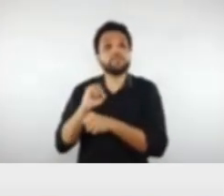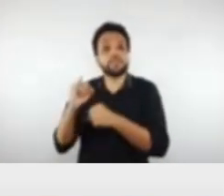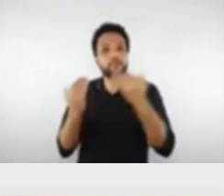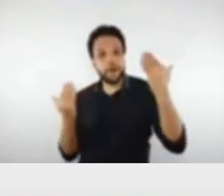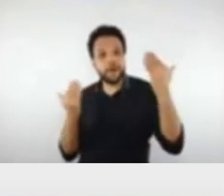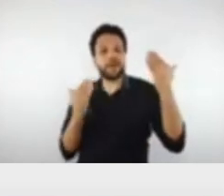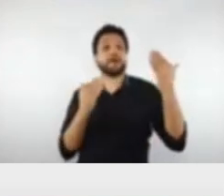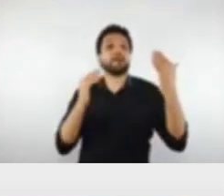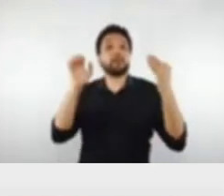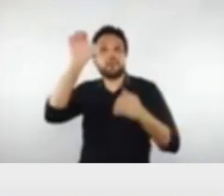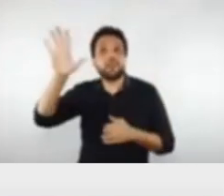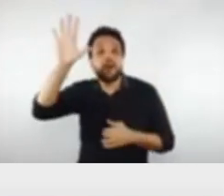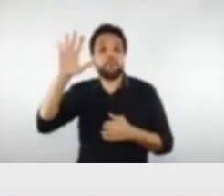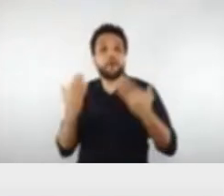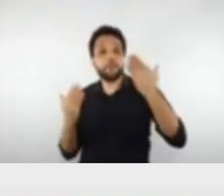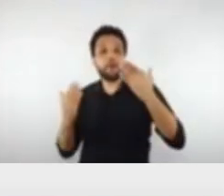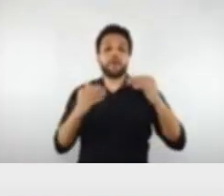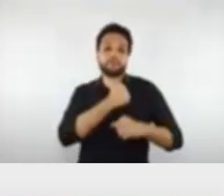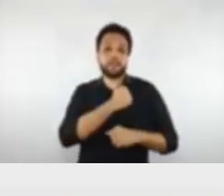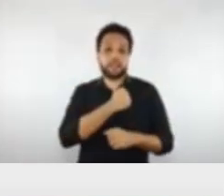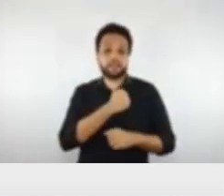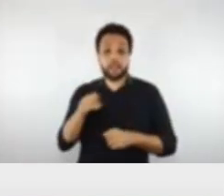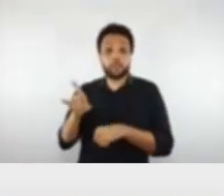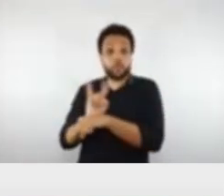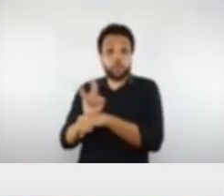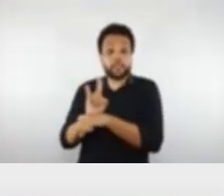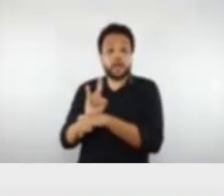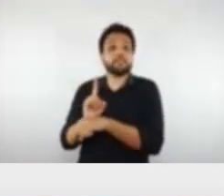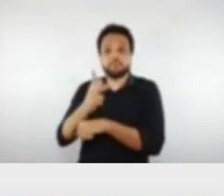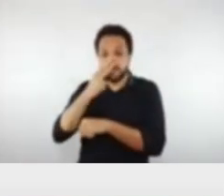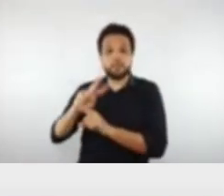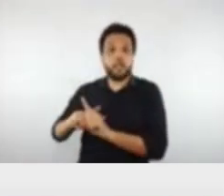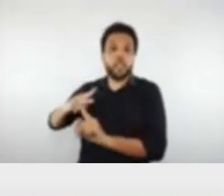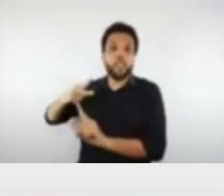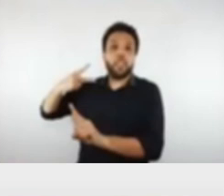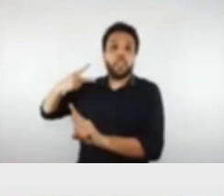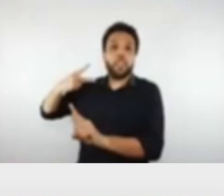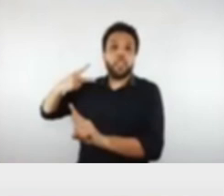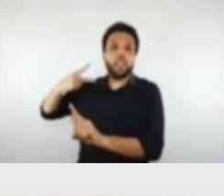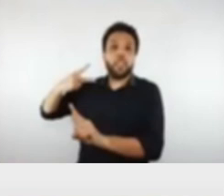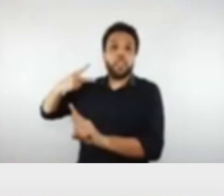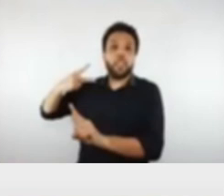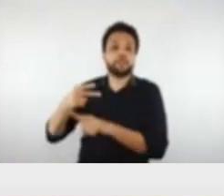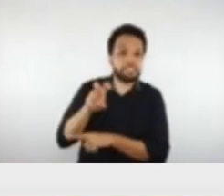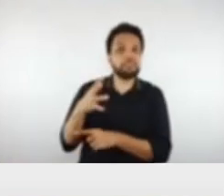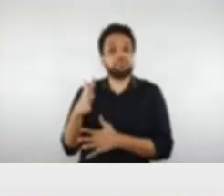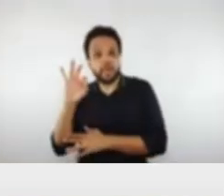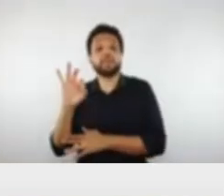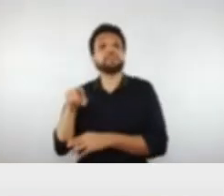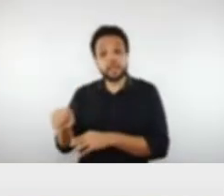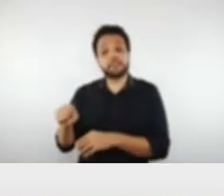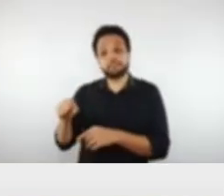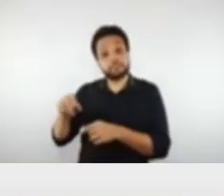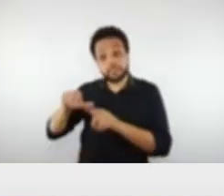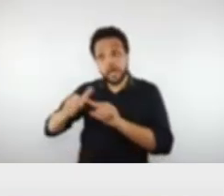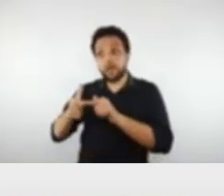Canadá, né? E em documentários vai além disso, de 5 a 10. Ele basicamente coproduz com todos os